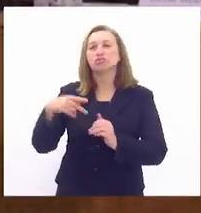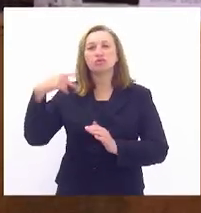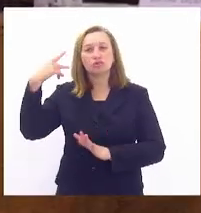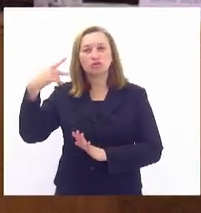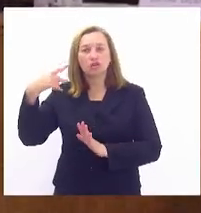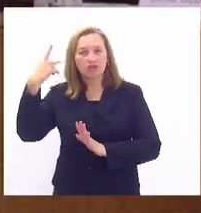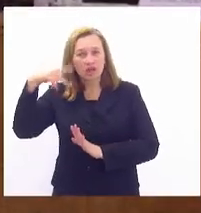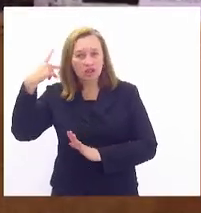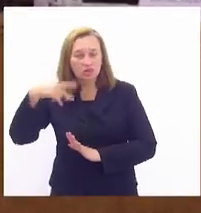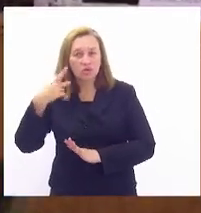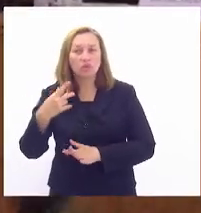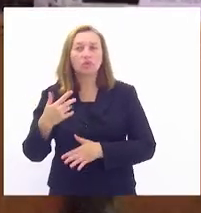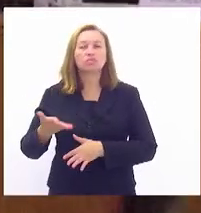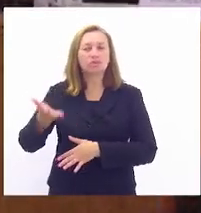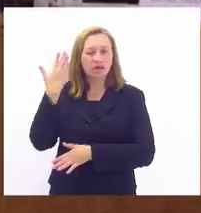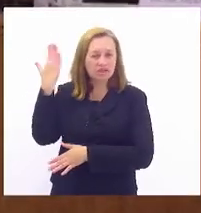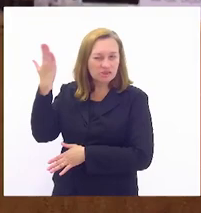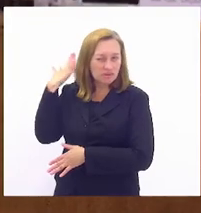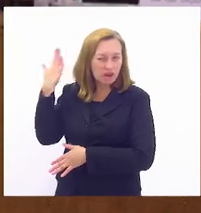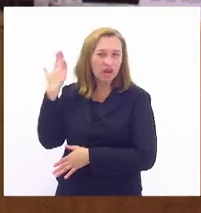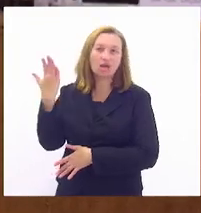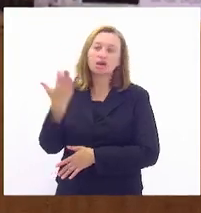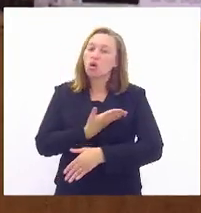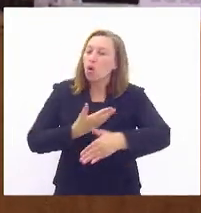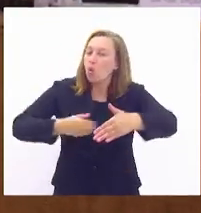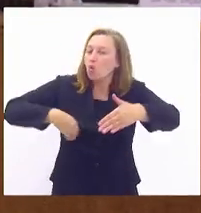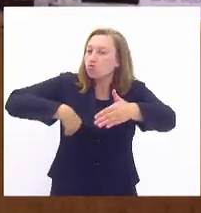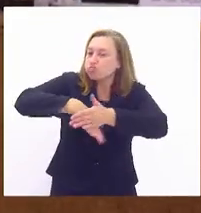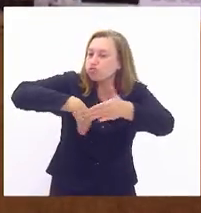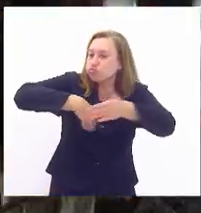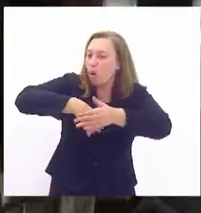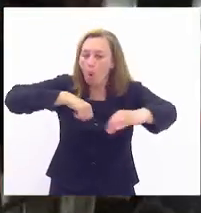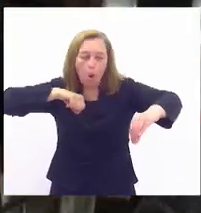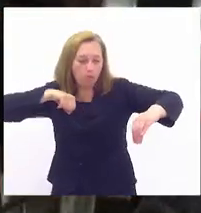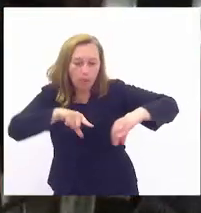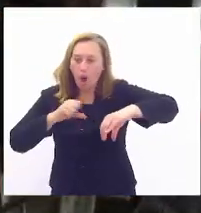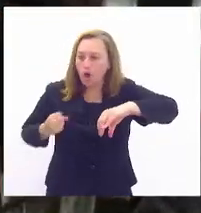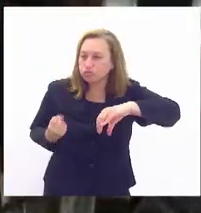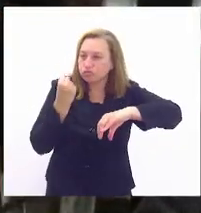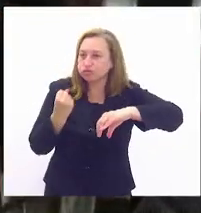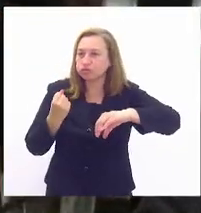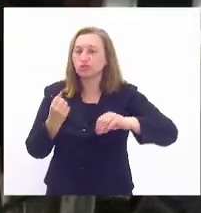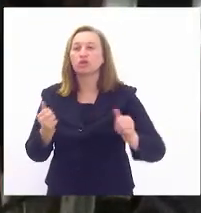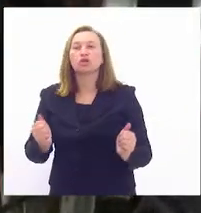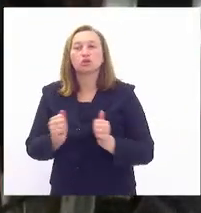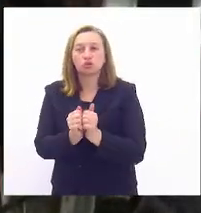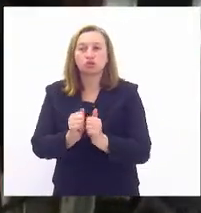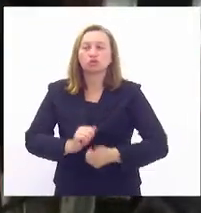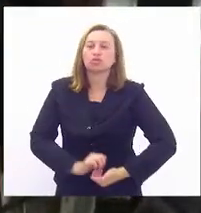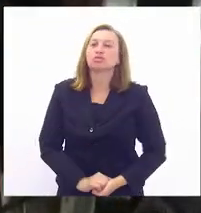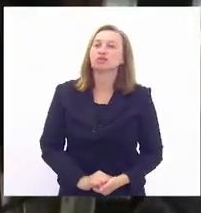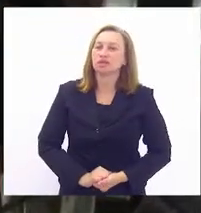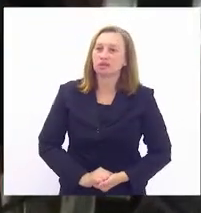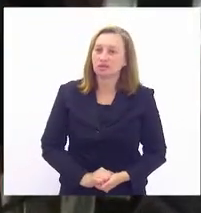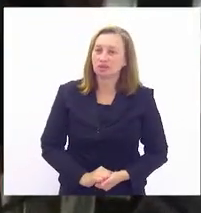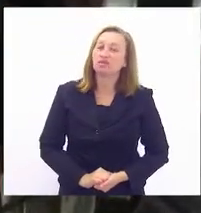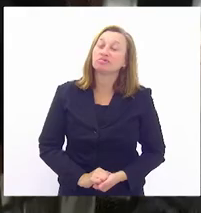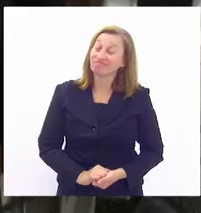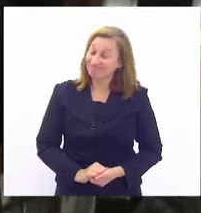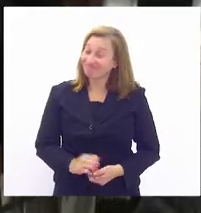amigos. Verdade. Jogamos futebol juntos. Você marcava e quem fazia os gols era eu. Você está